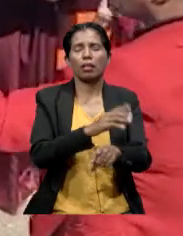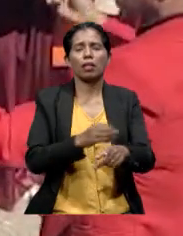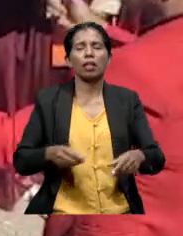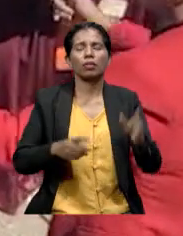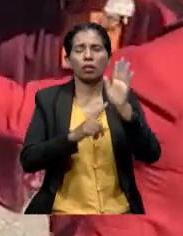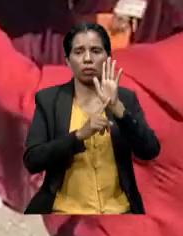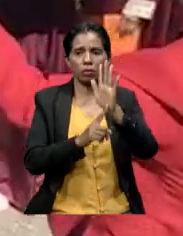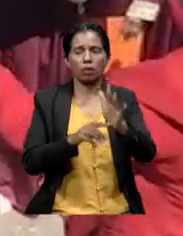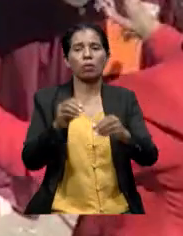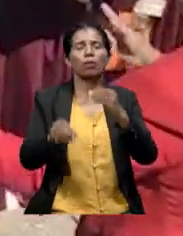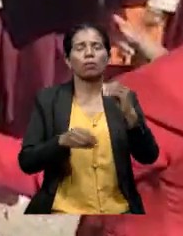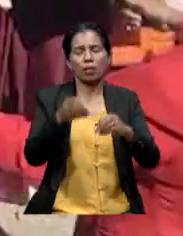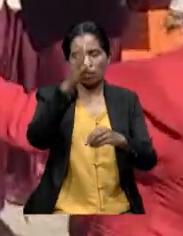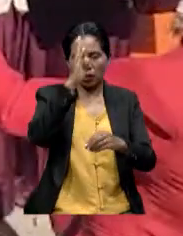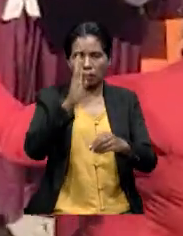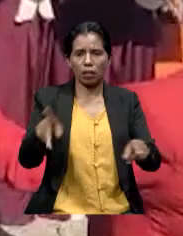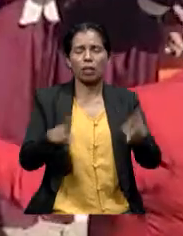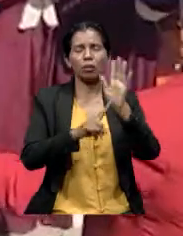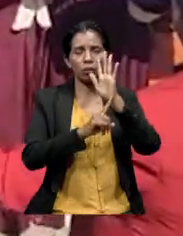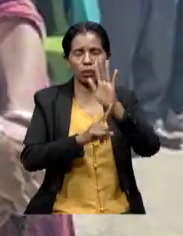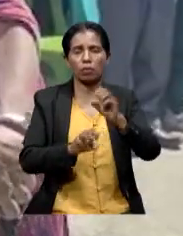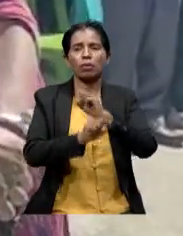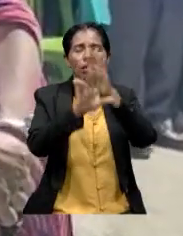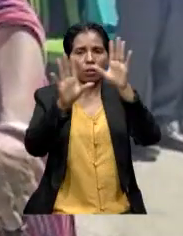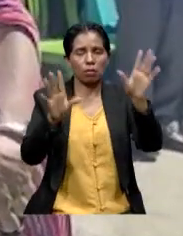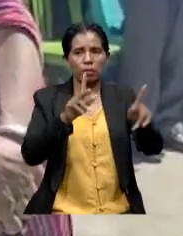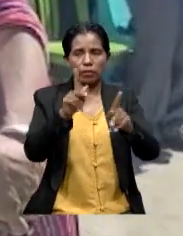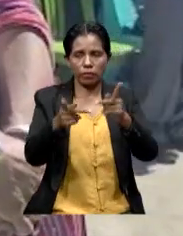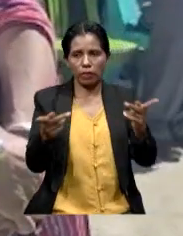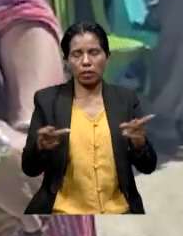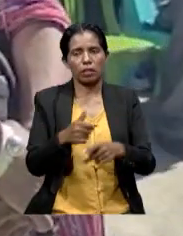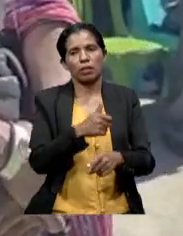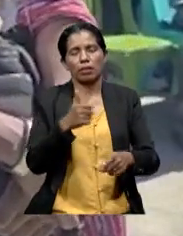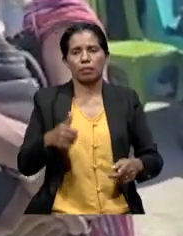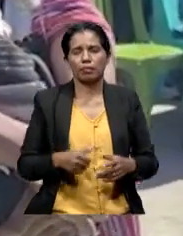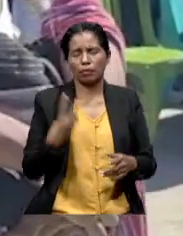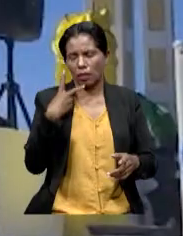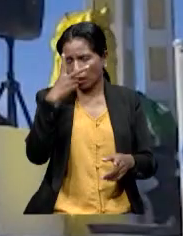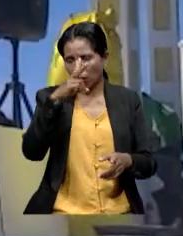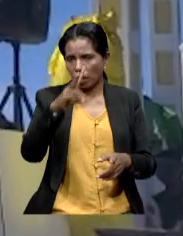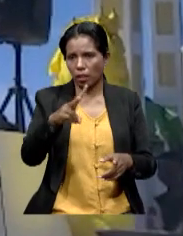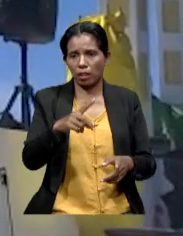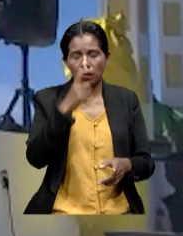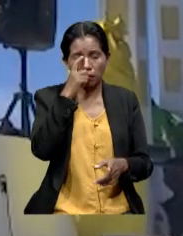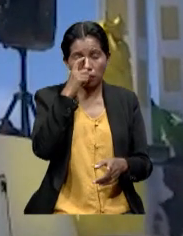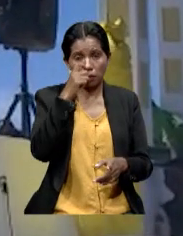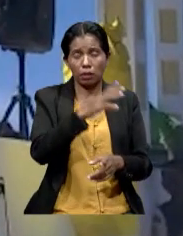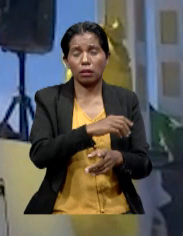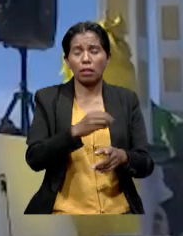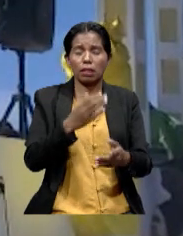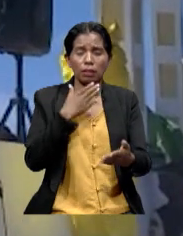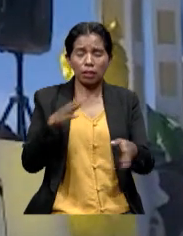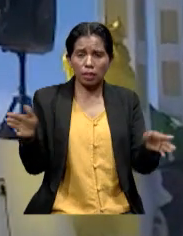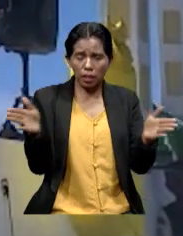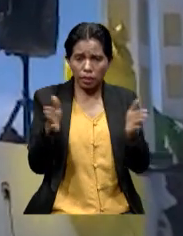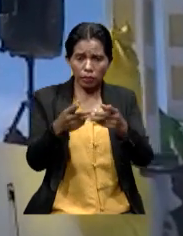fossasse em Conoba Maroma, no Saina Roma, amba Fatin Siracelo. Arrarei a mapa, ne canto com a ina e ter aqui que teves. Vai